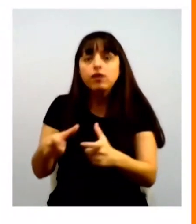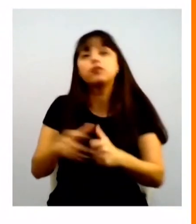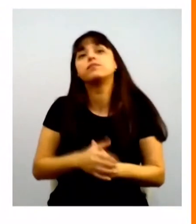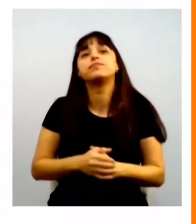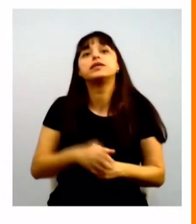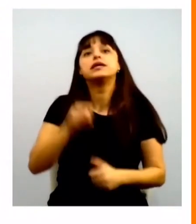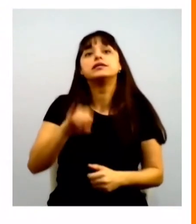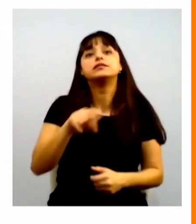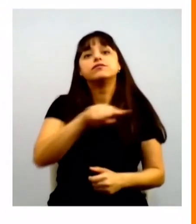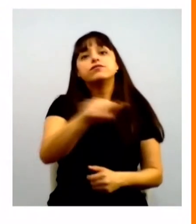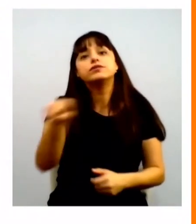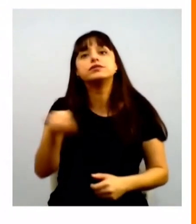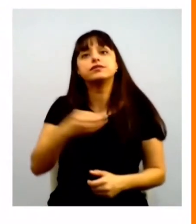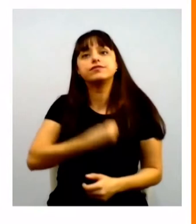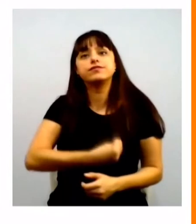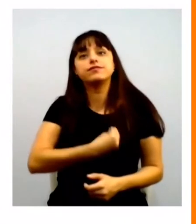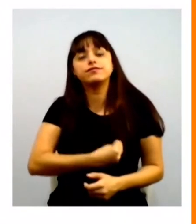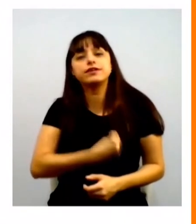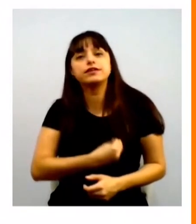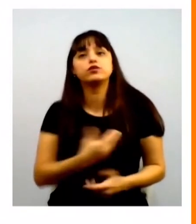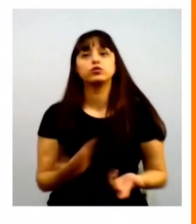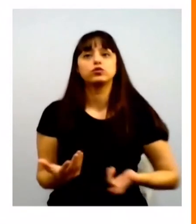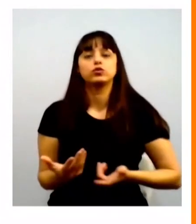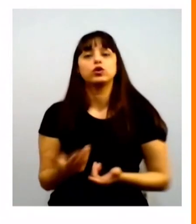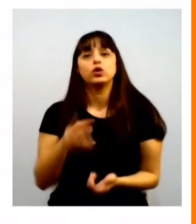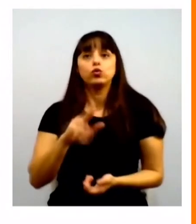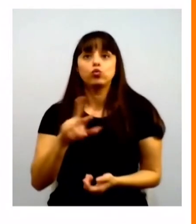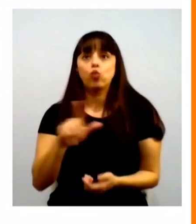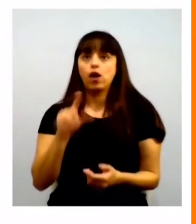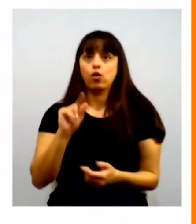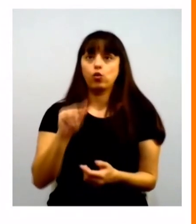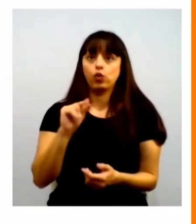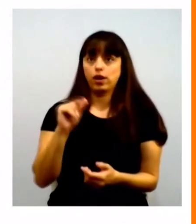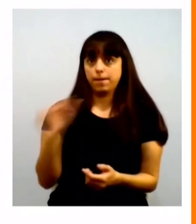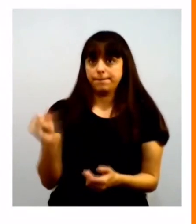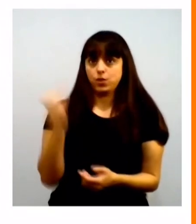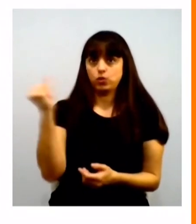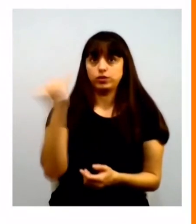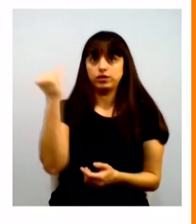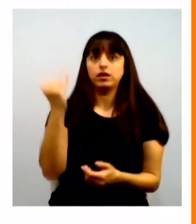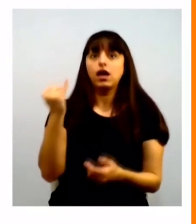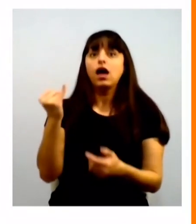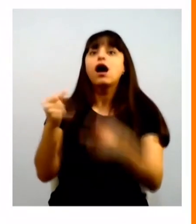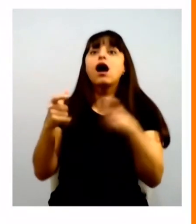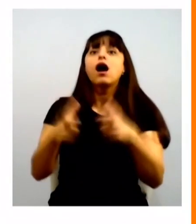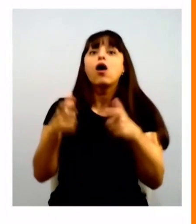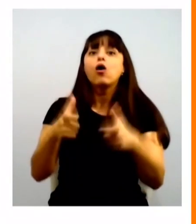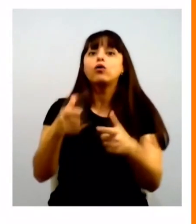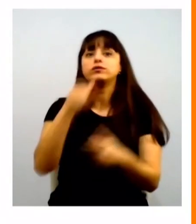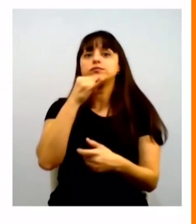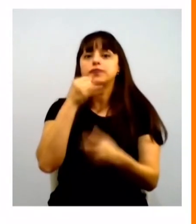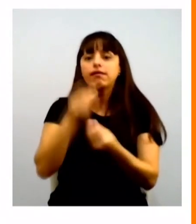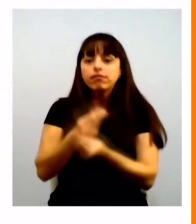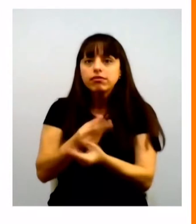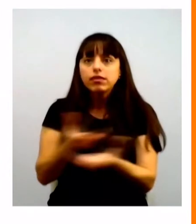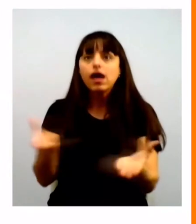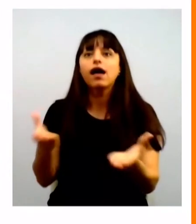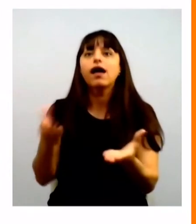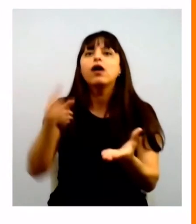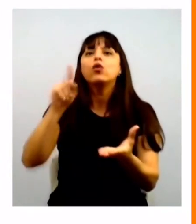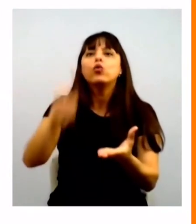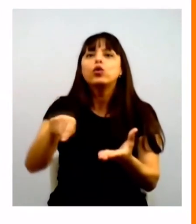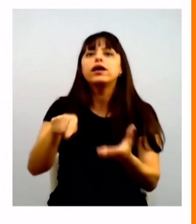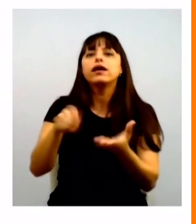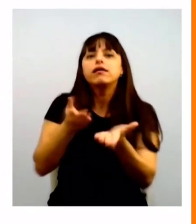joga um papel tão importante, porque onde se está dando a atenção médica, onde se está dando a